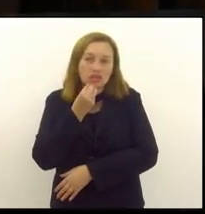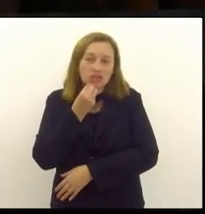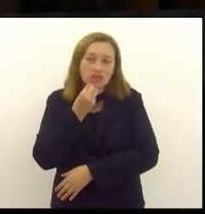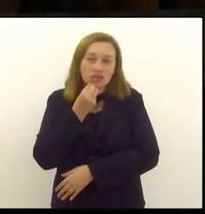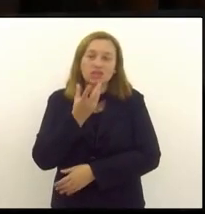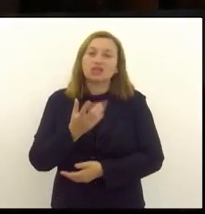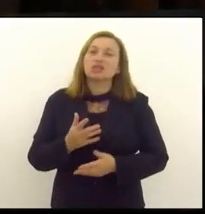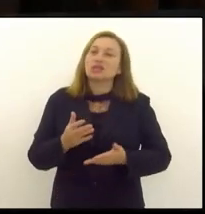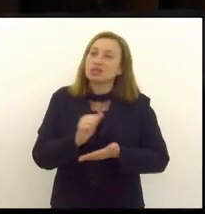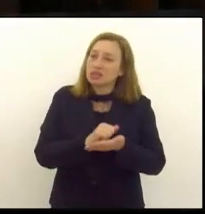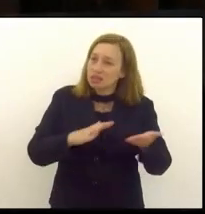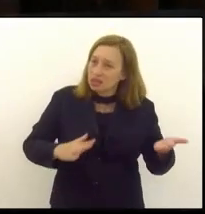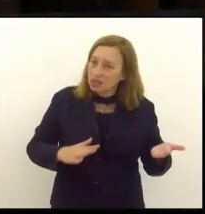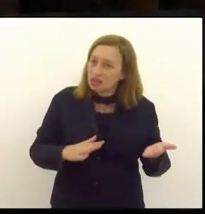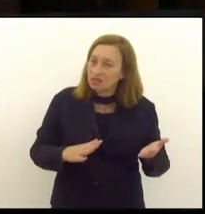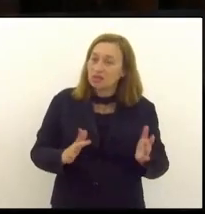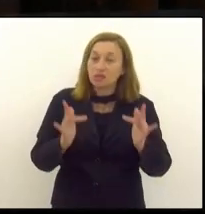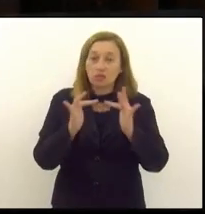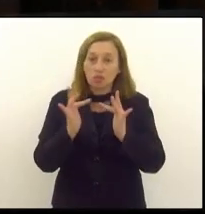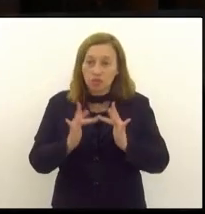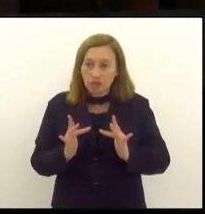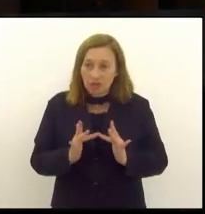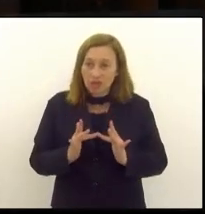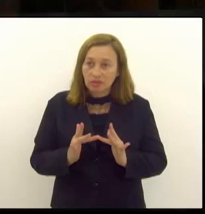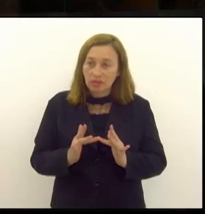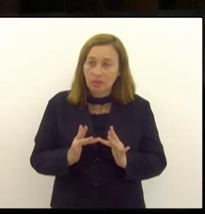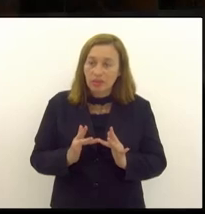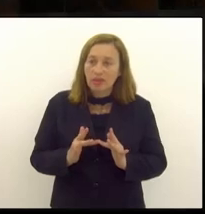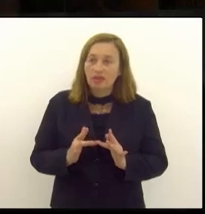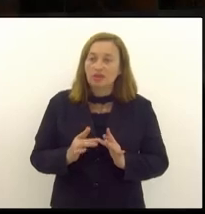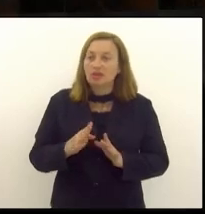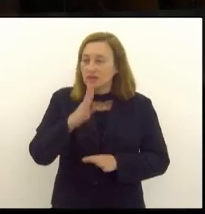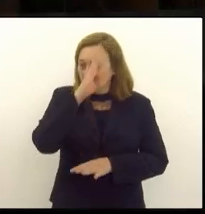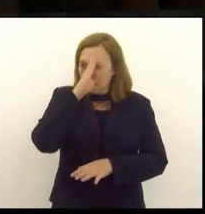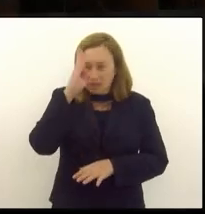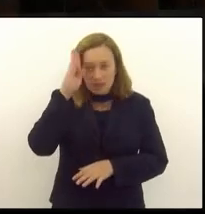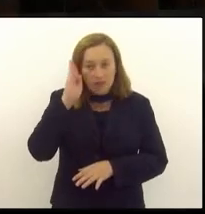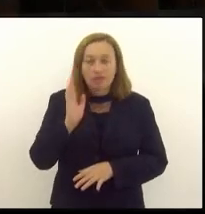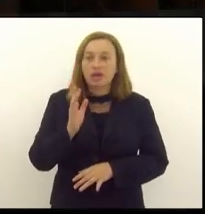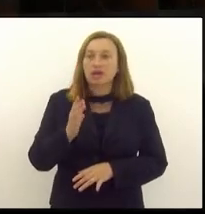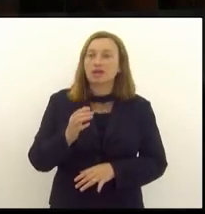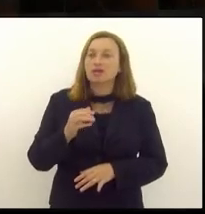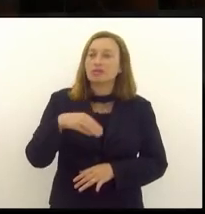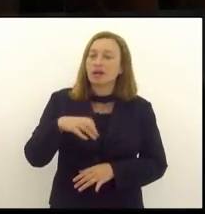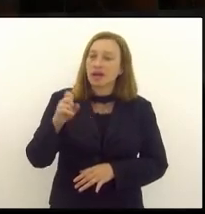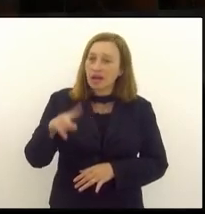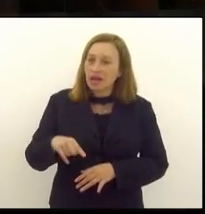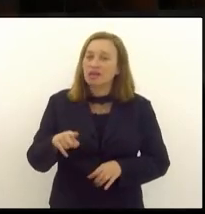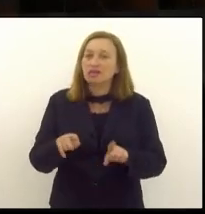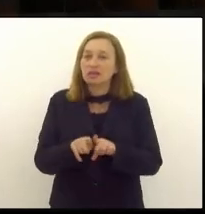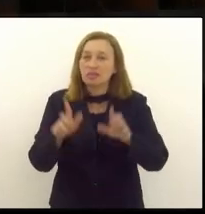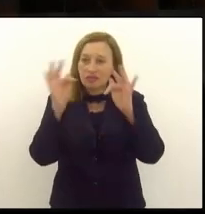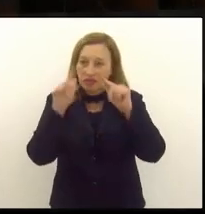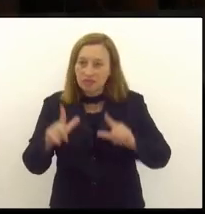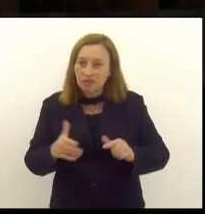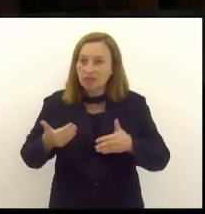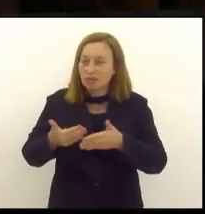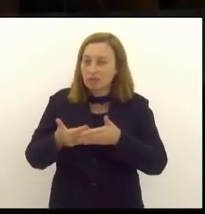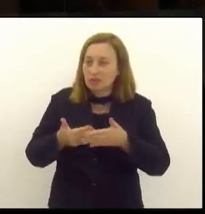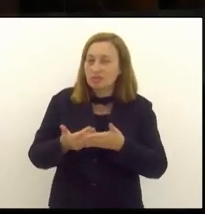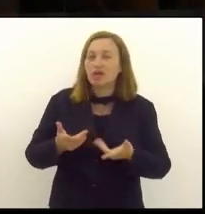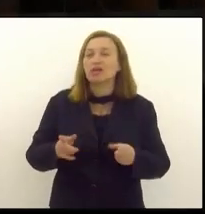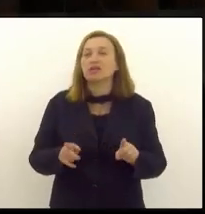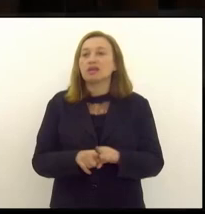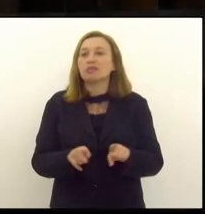função dessas atividades e desse contato com a vida acadêmica em Macaé, eu também tive a felicidade de me aproximar